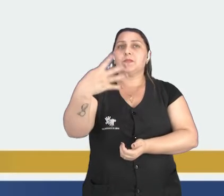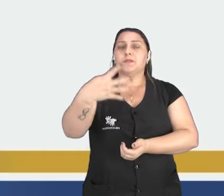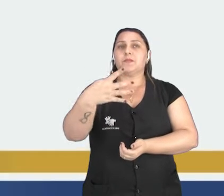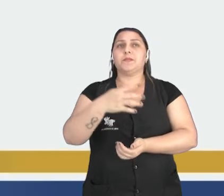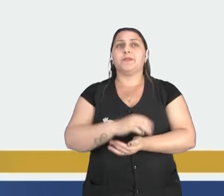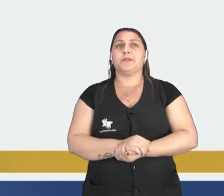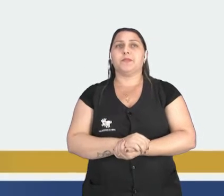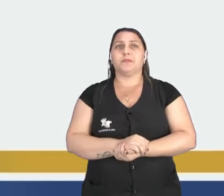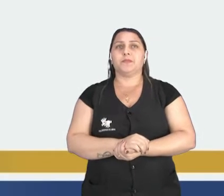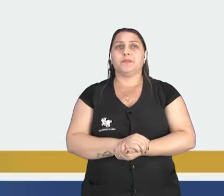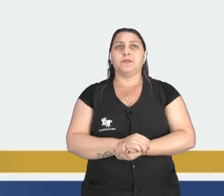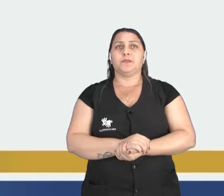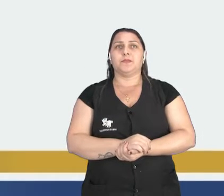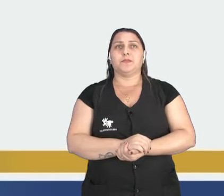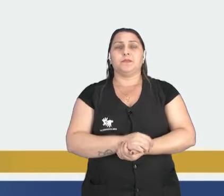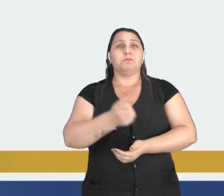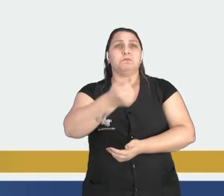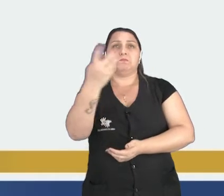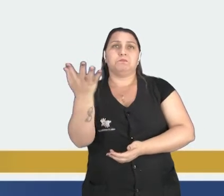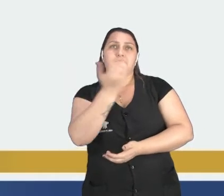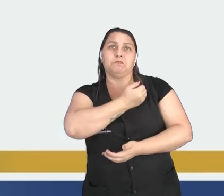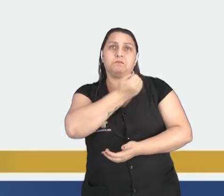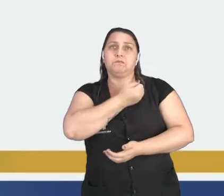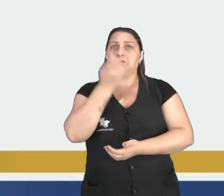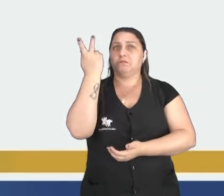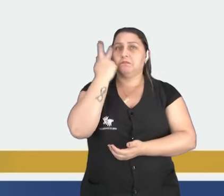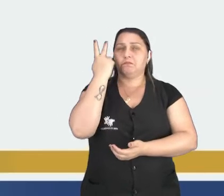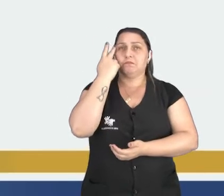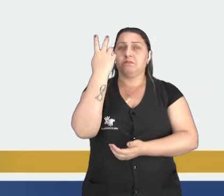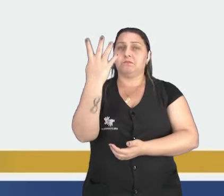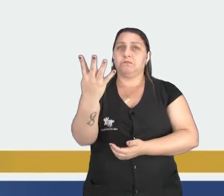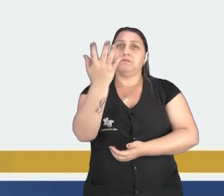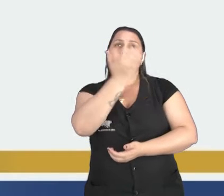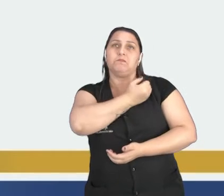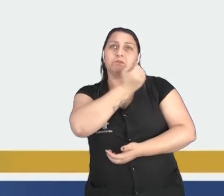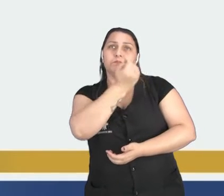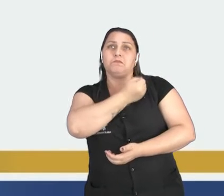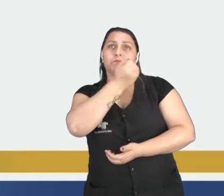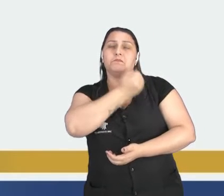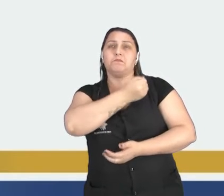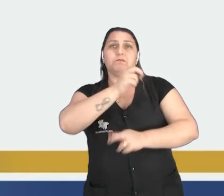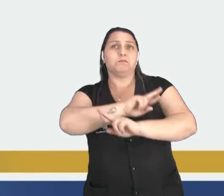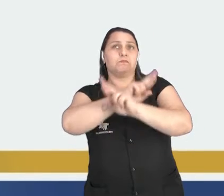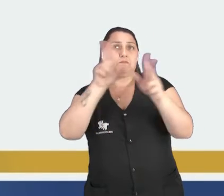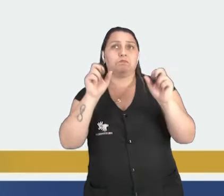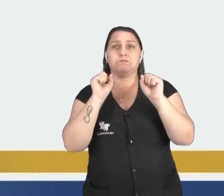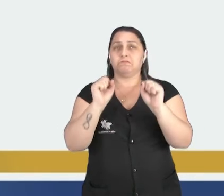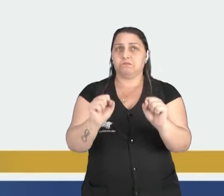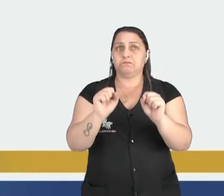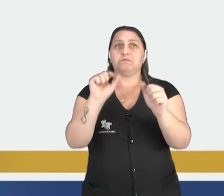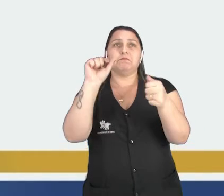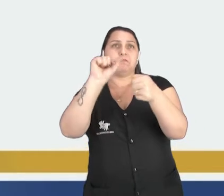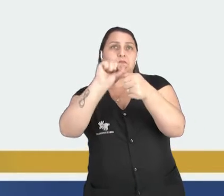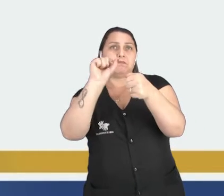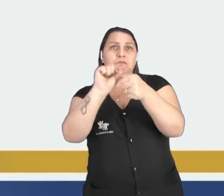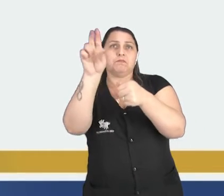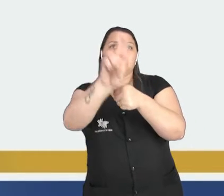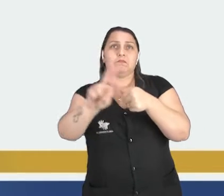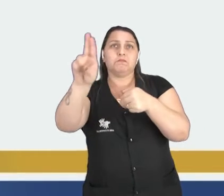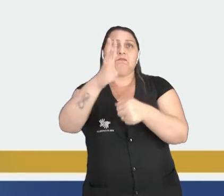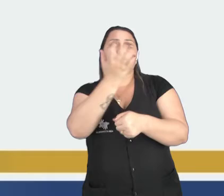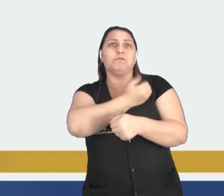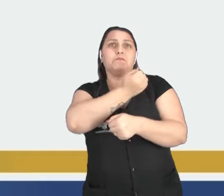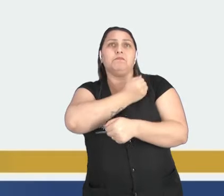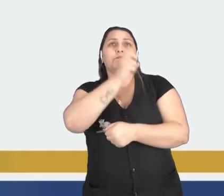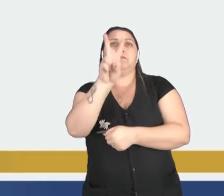Exemplo 4. Quantos números naturais de 4 algarismos distintos podem ser formados